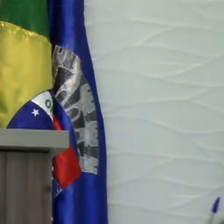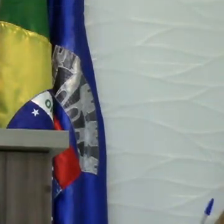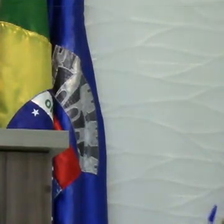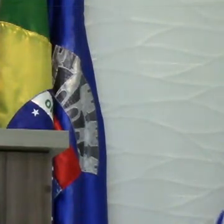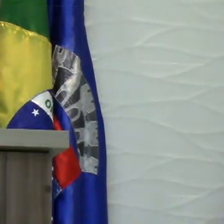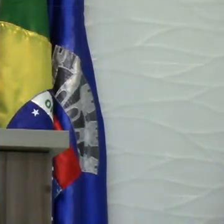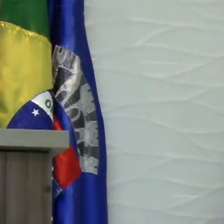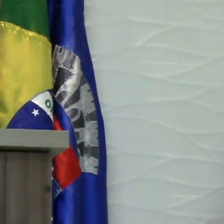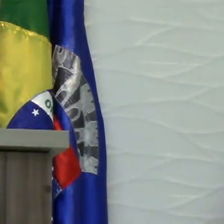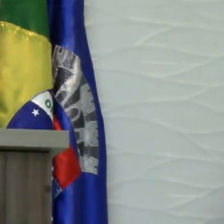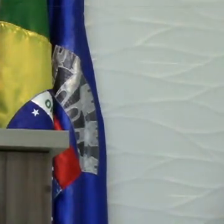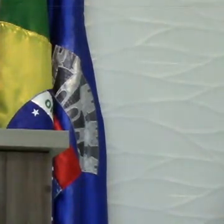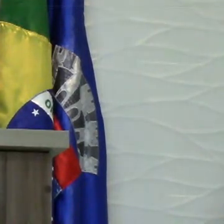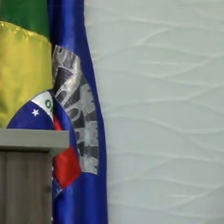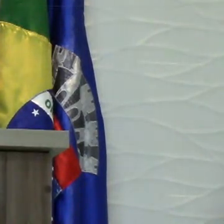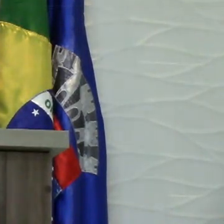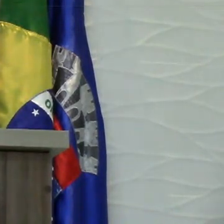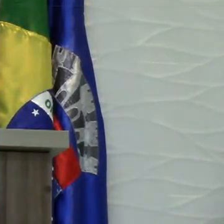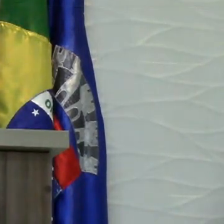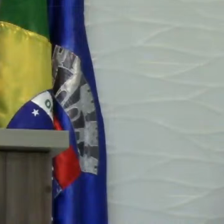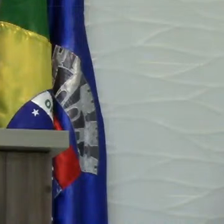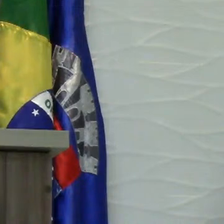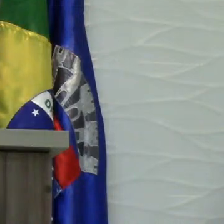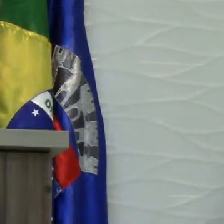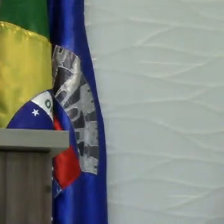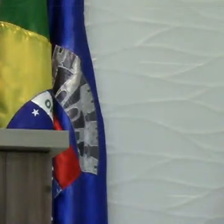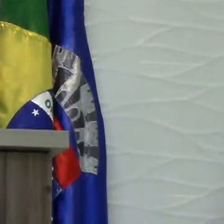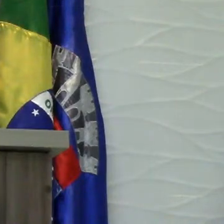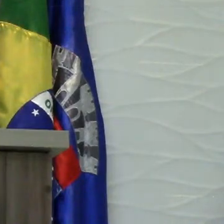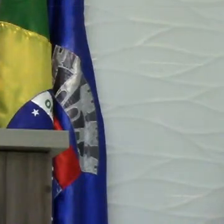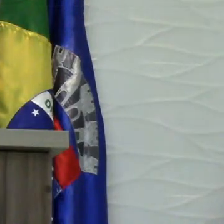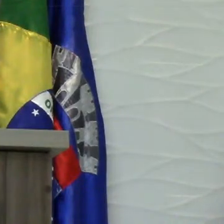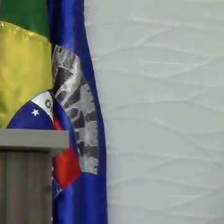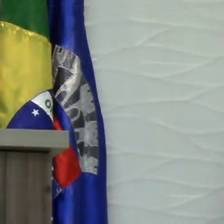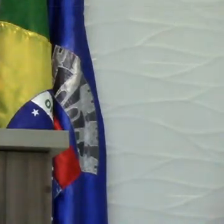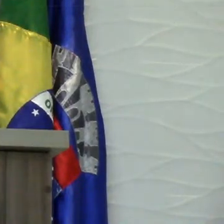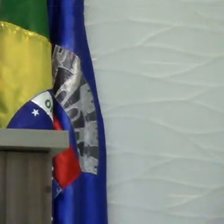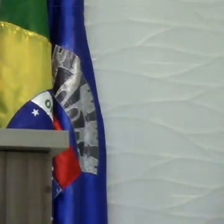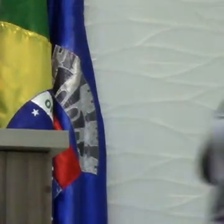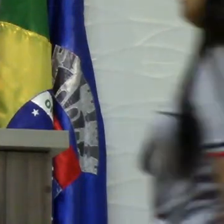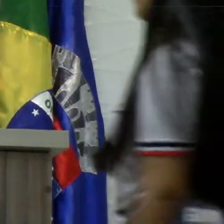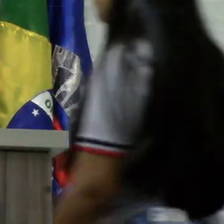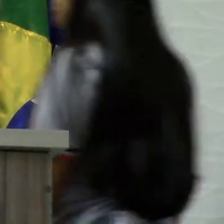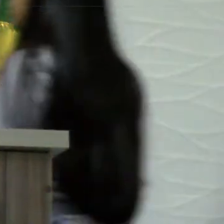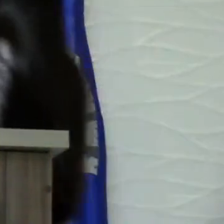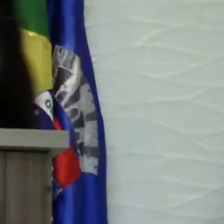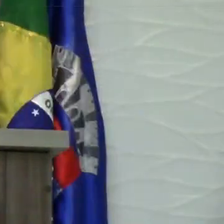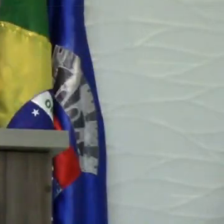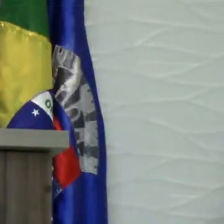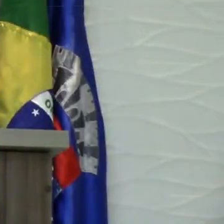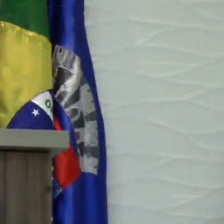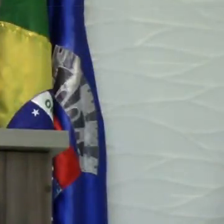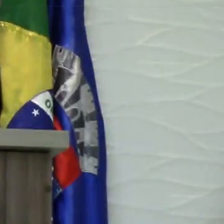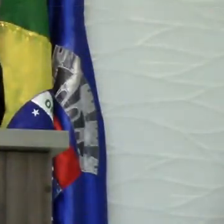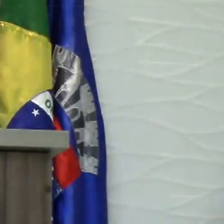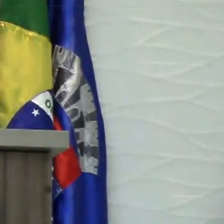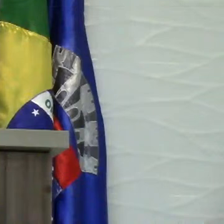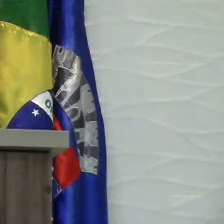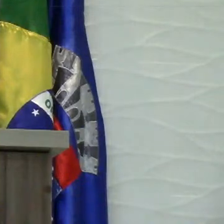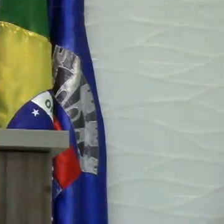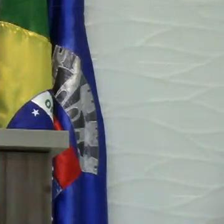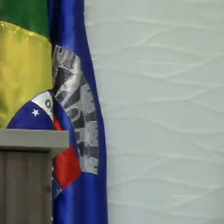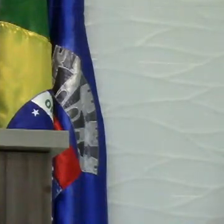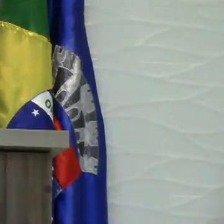providência a respeito do nosso correio, a respeito do nosso censo, né, e essa casa também foi respondida, né, teve um olhar para aquilo que a gente